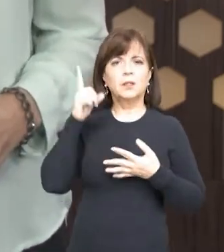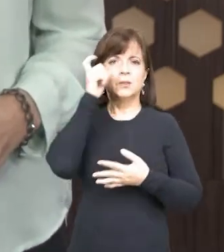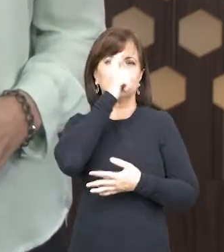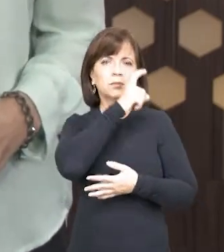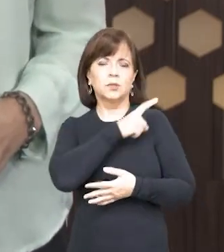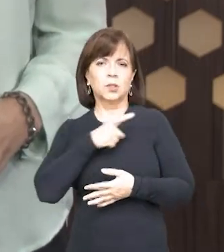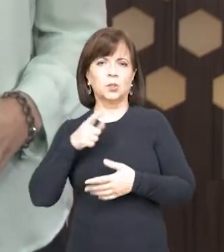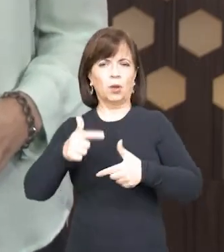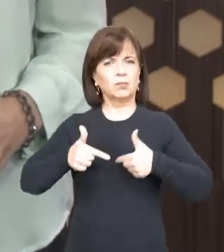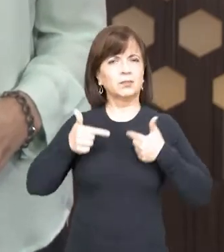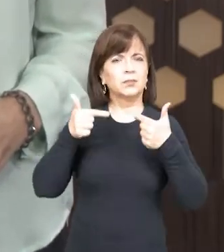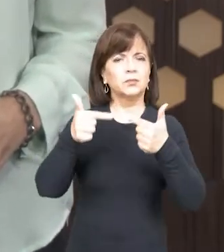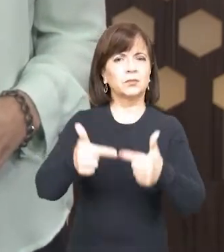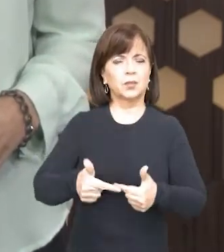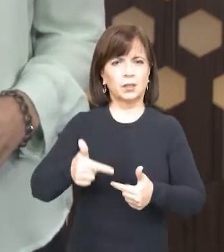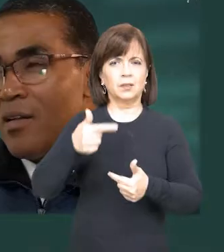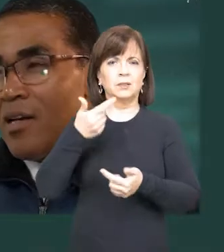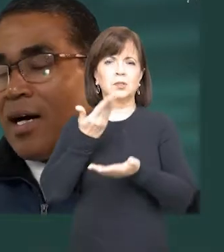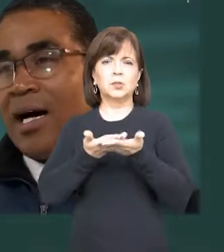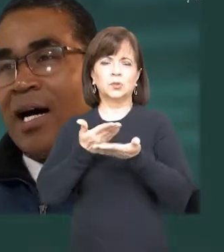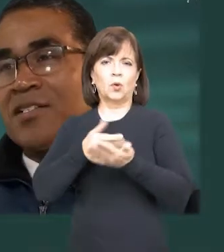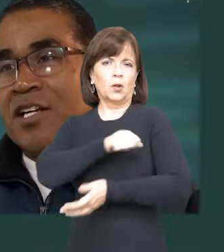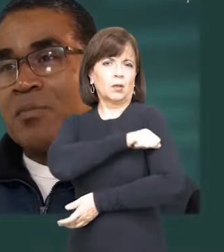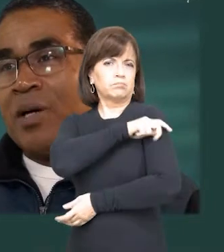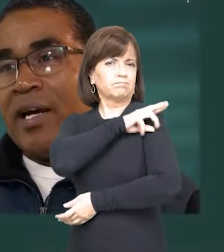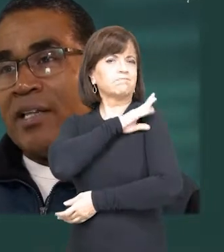a sua vida escolar. Confira!